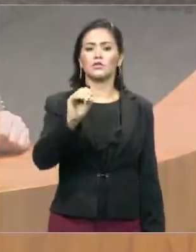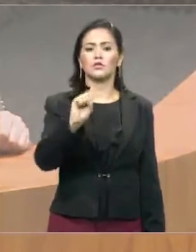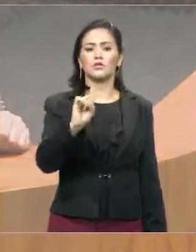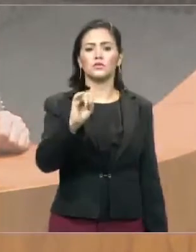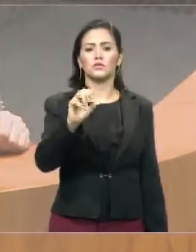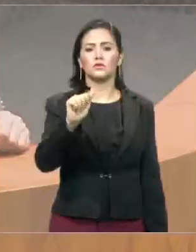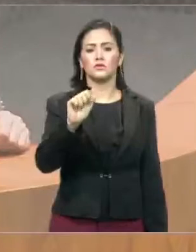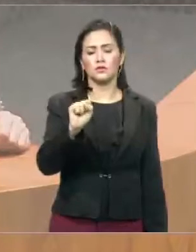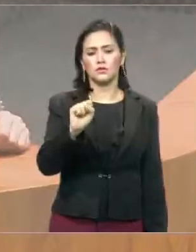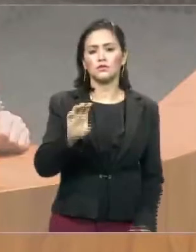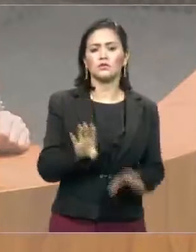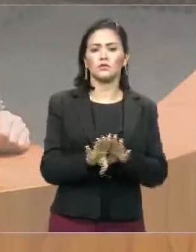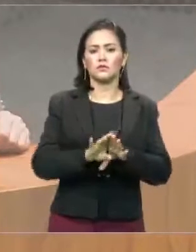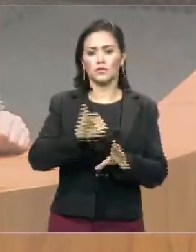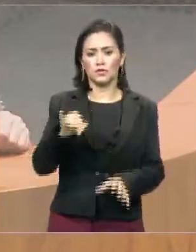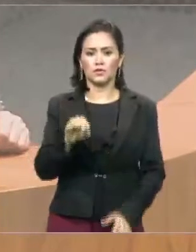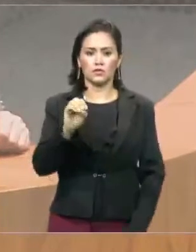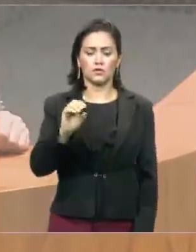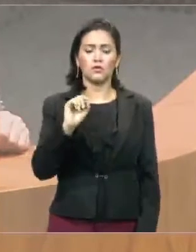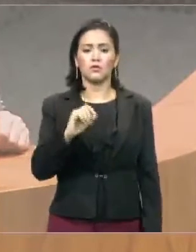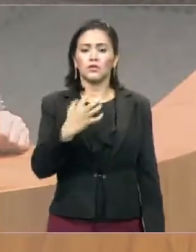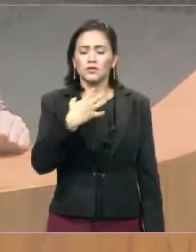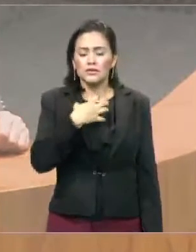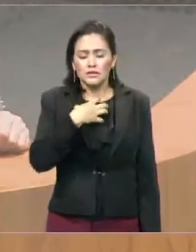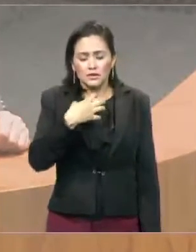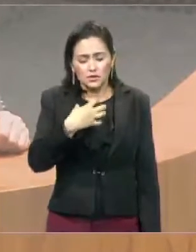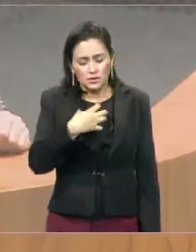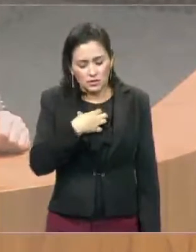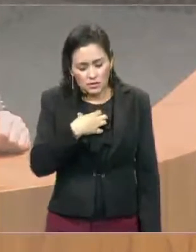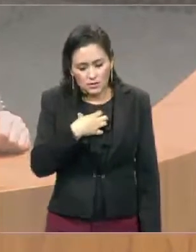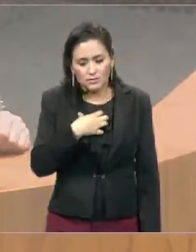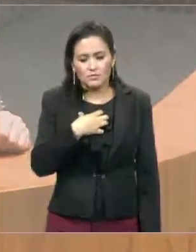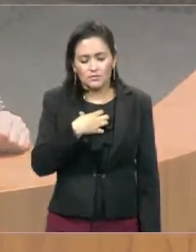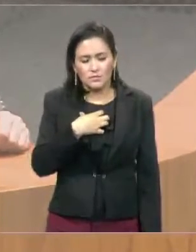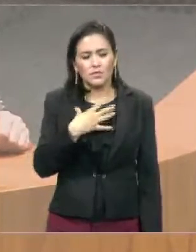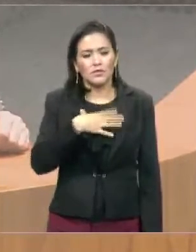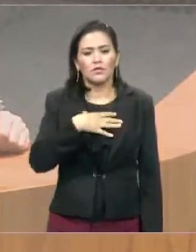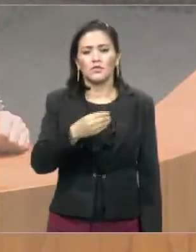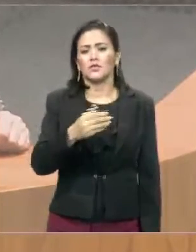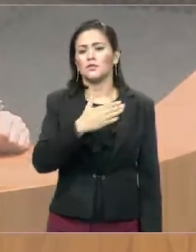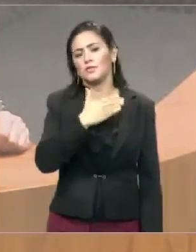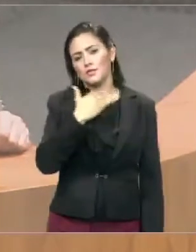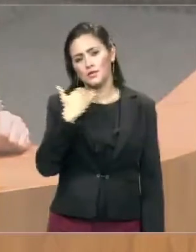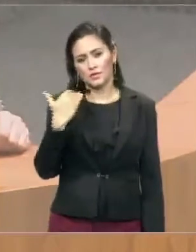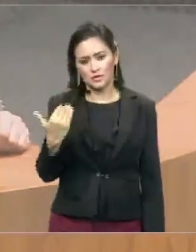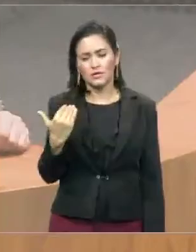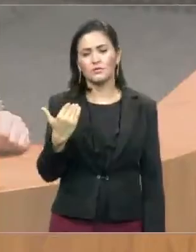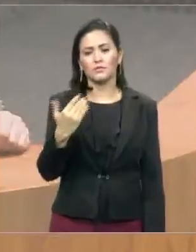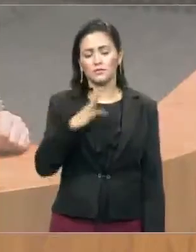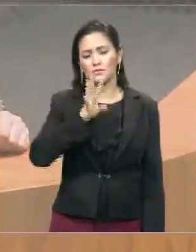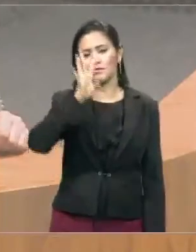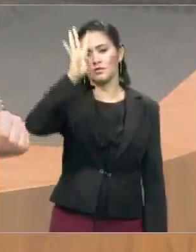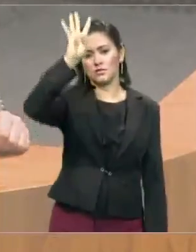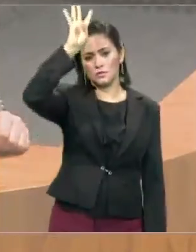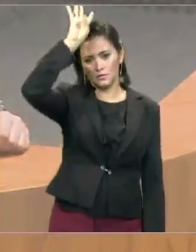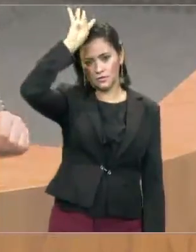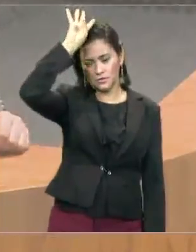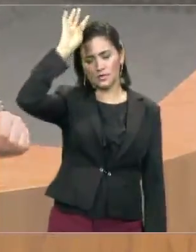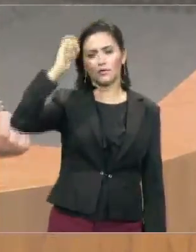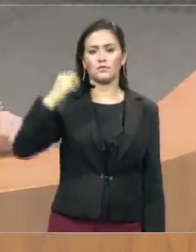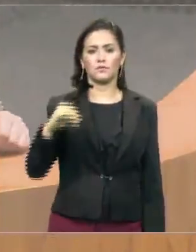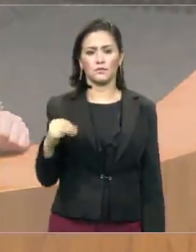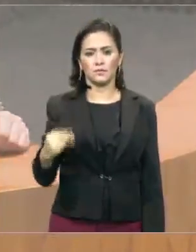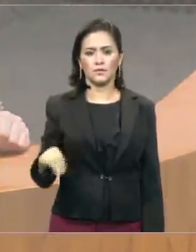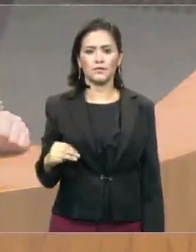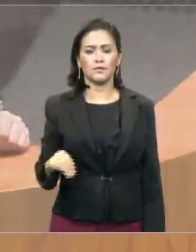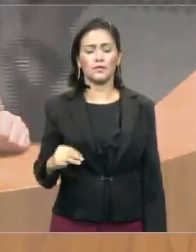que sentem a dor maior da perda desse jovem exemplar do Corpo de Bombeiro, a quem eu